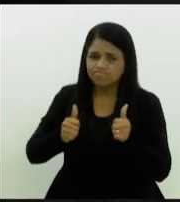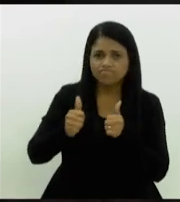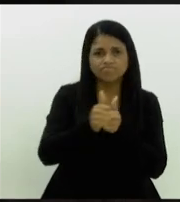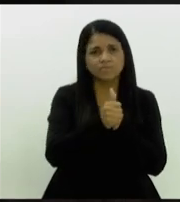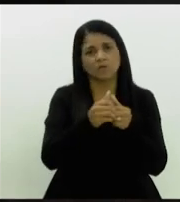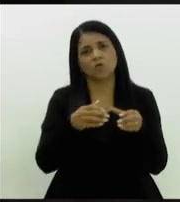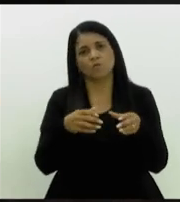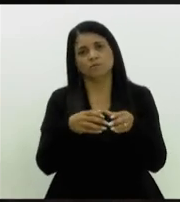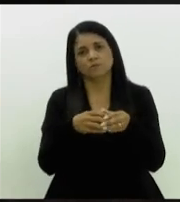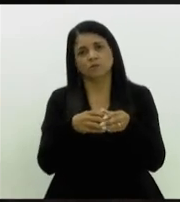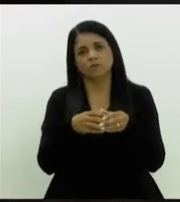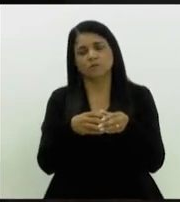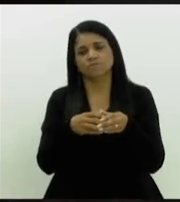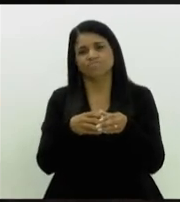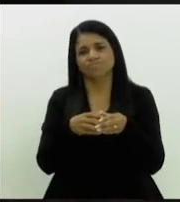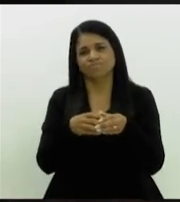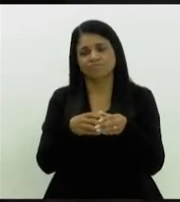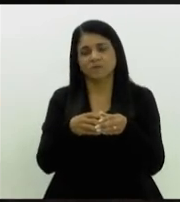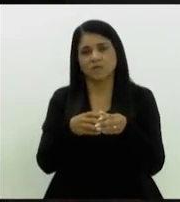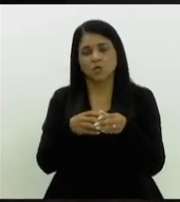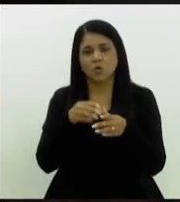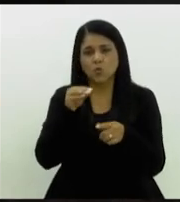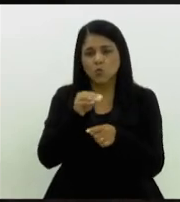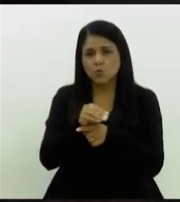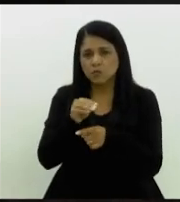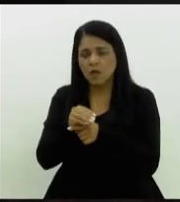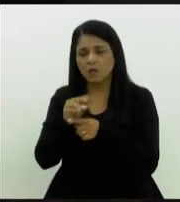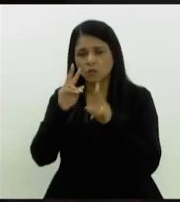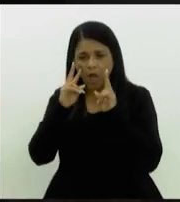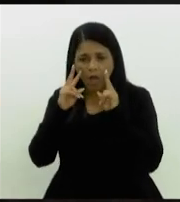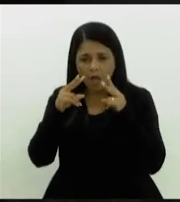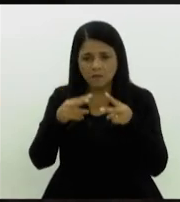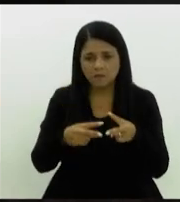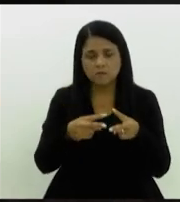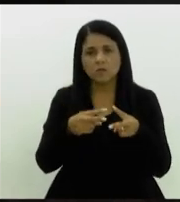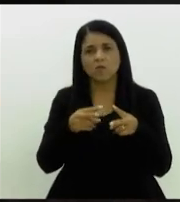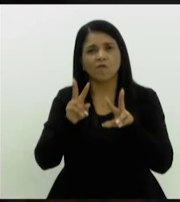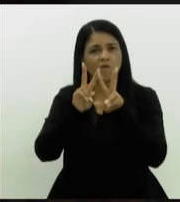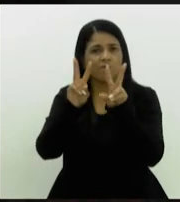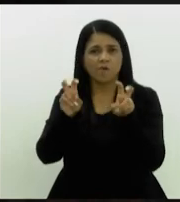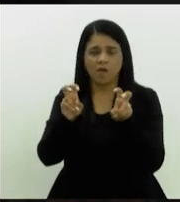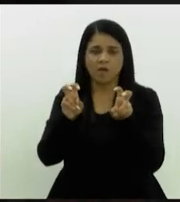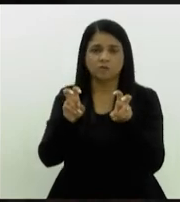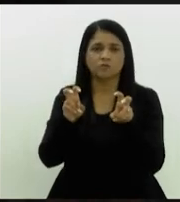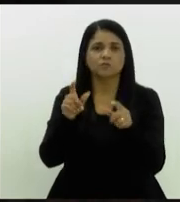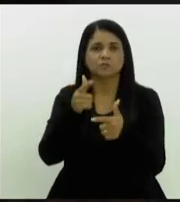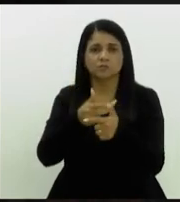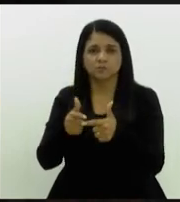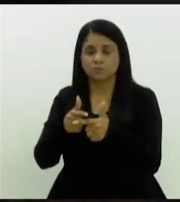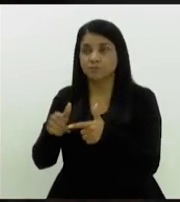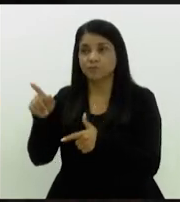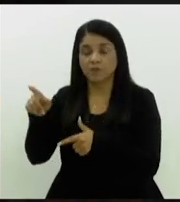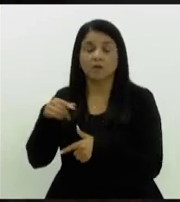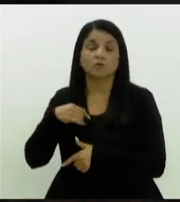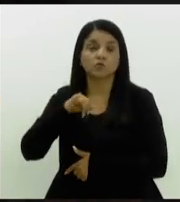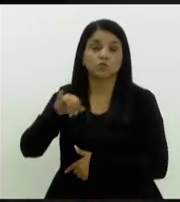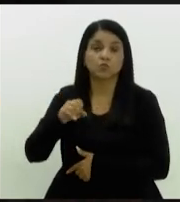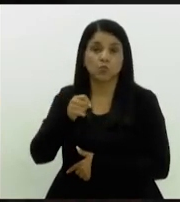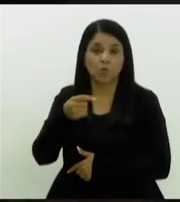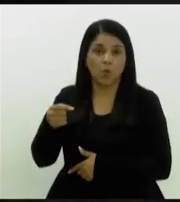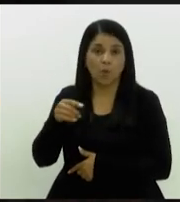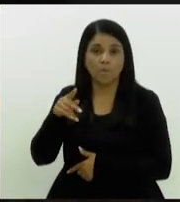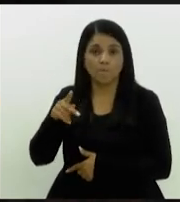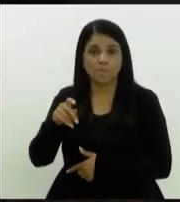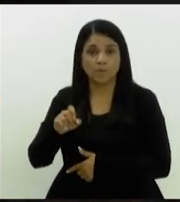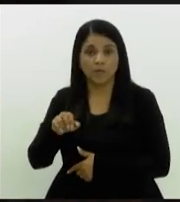envolvido, cuidando e dando atenção a diversos casos, como o caso do João Pedro, lá em São Gonçalo. Na época ele era